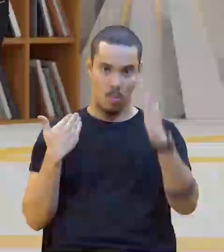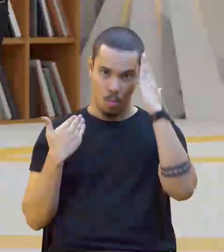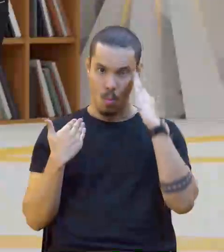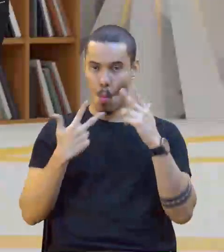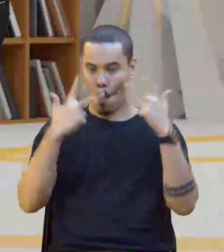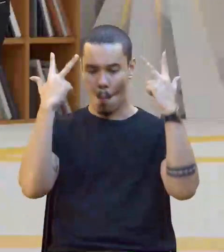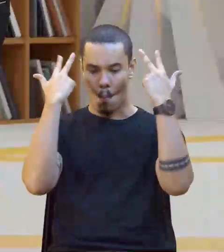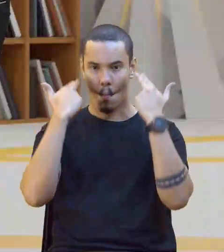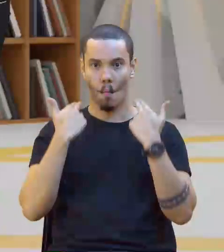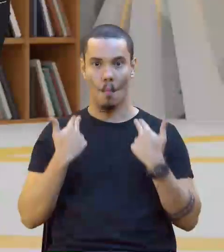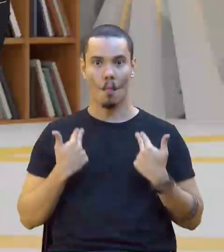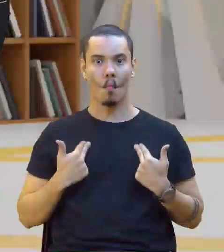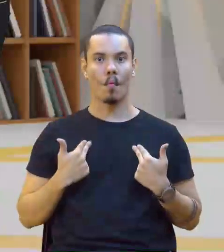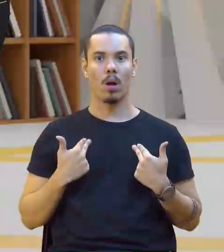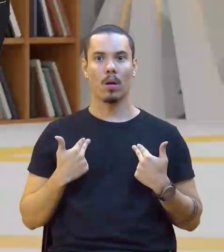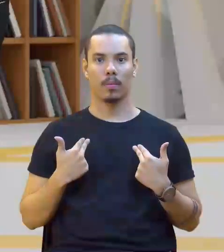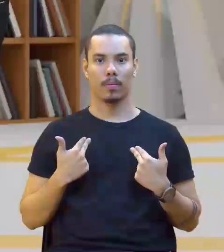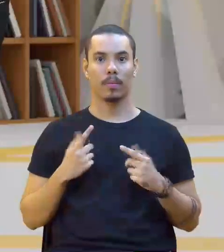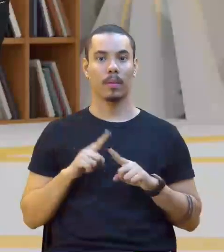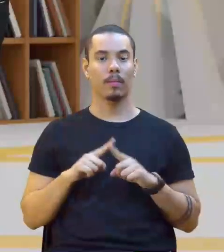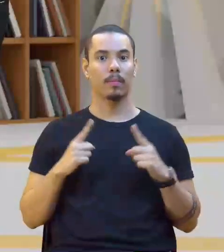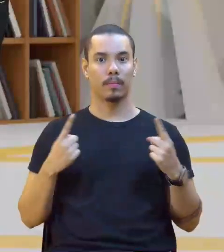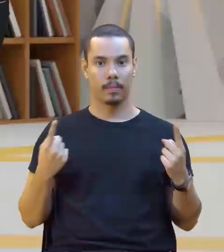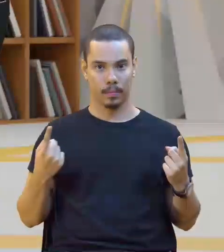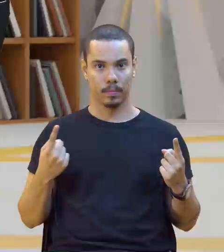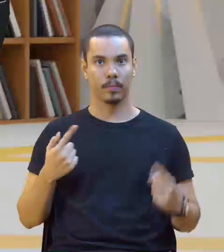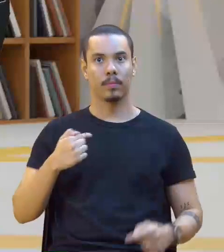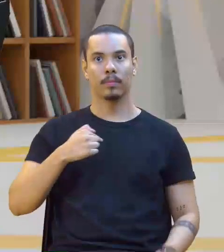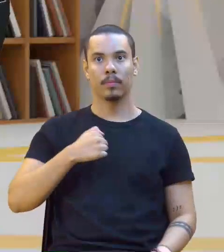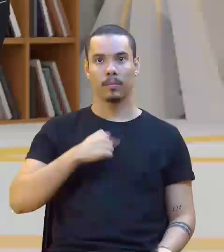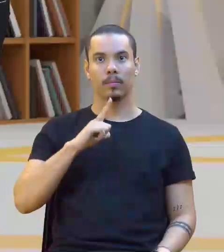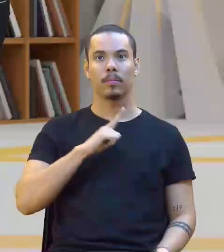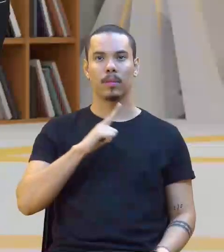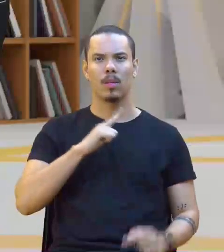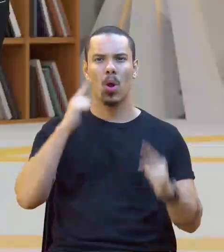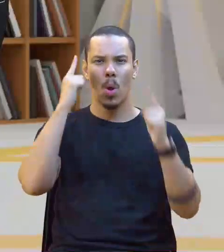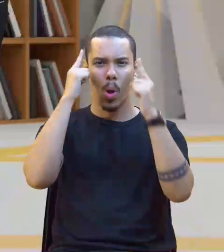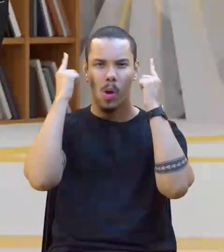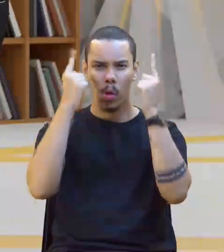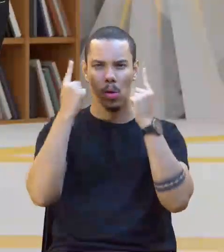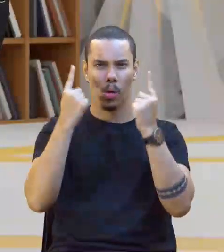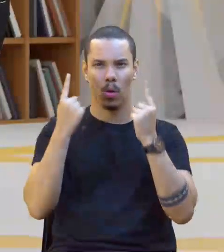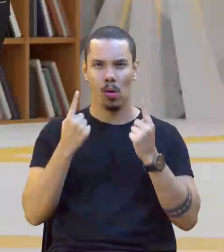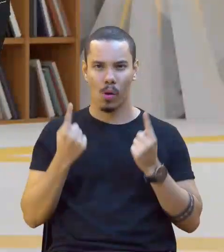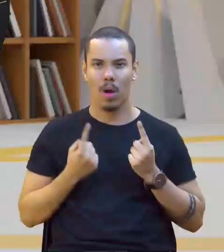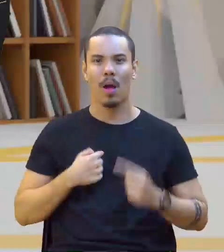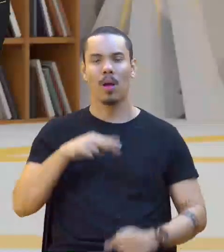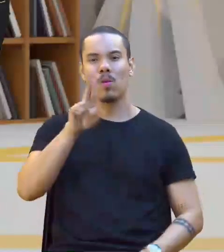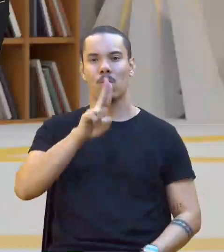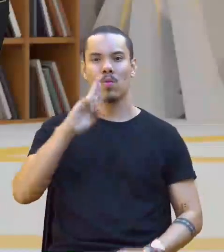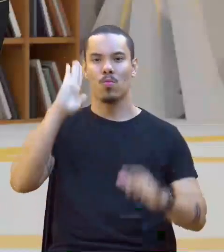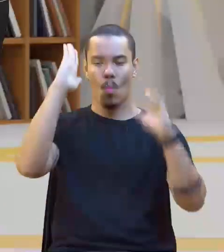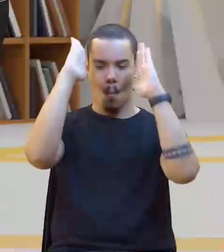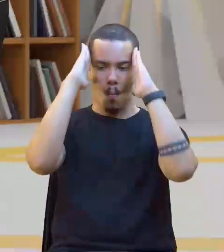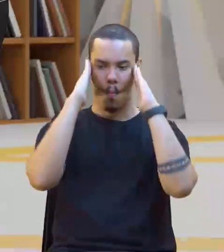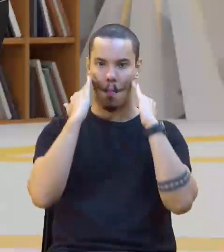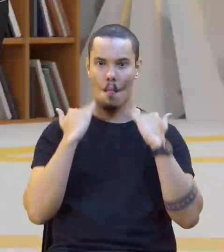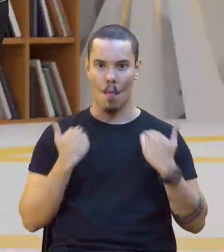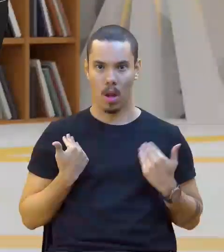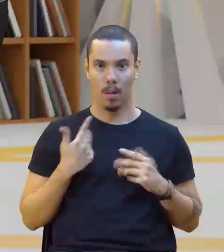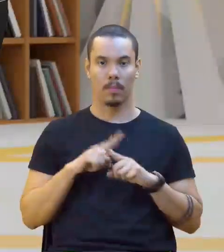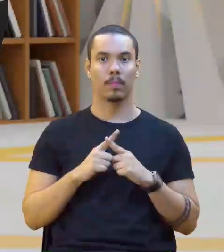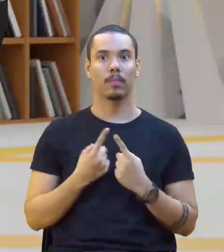mas, por mais que ele seja alisado, eu tenho um cabelo bem enroladinho, né? Por mais que ele seja alisado, eu ainda